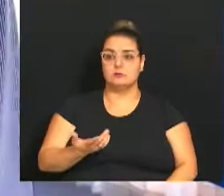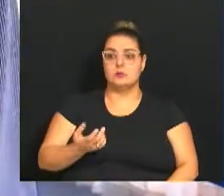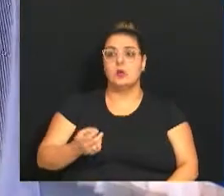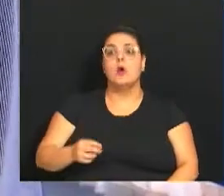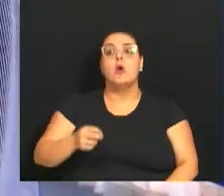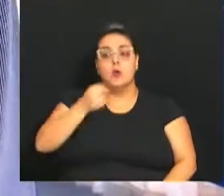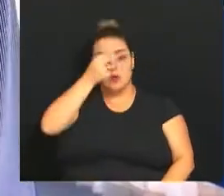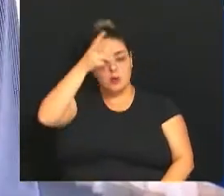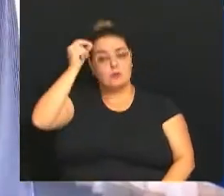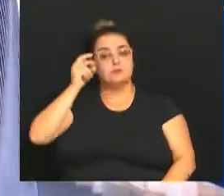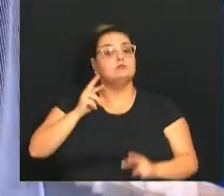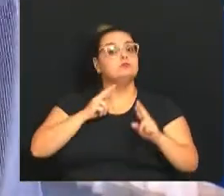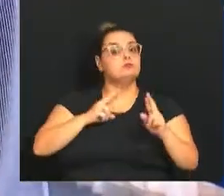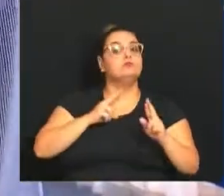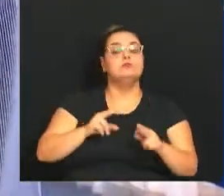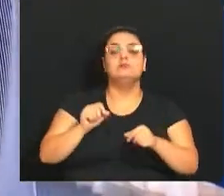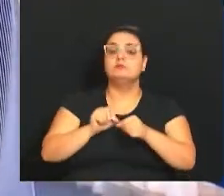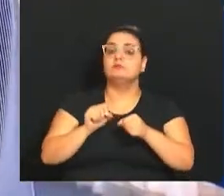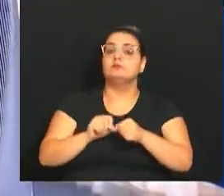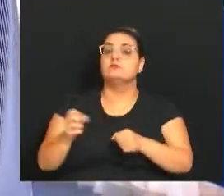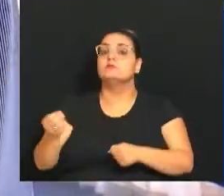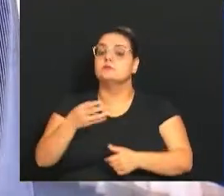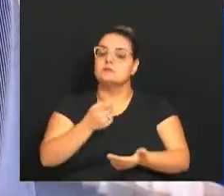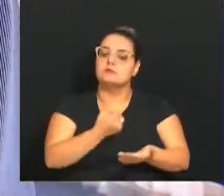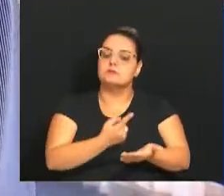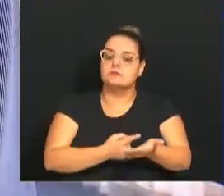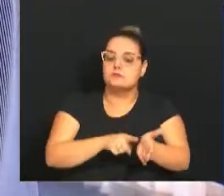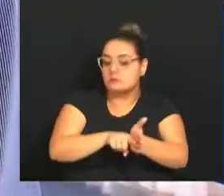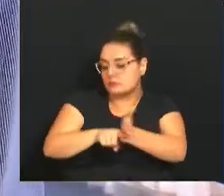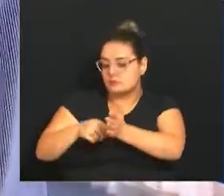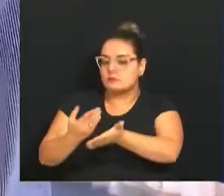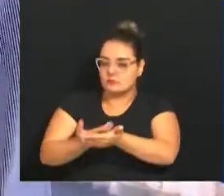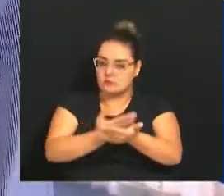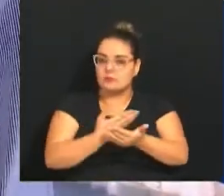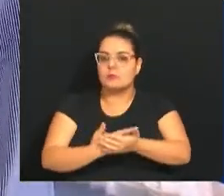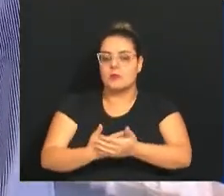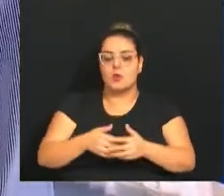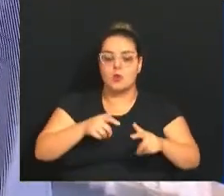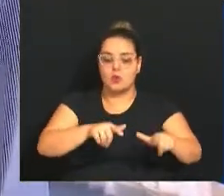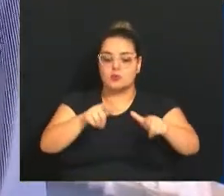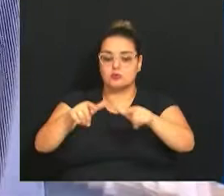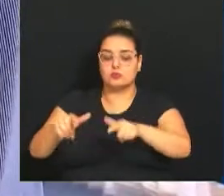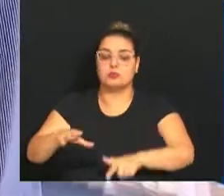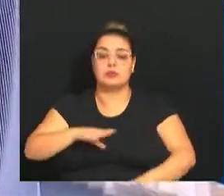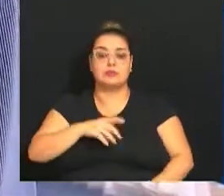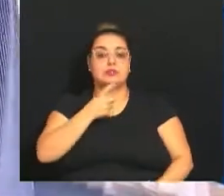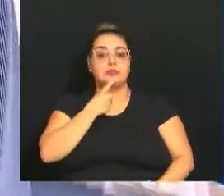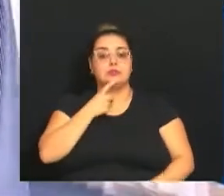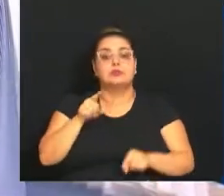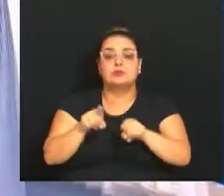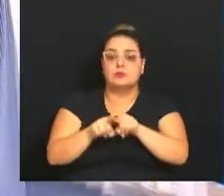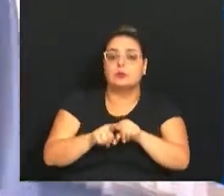que sejam realizados novos estudos e que outros pontos de Campinas também